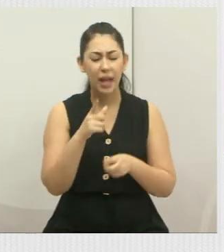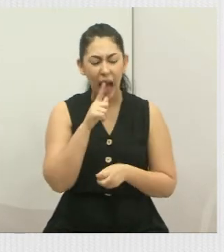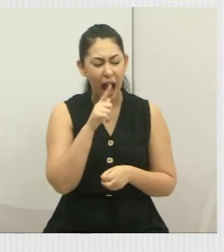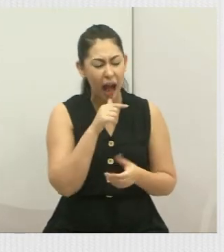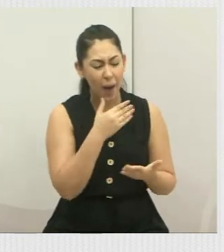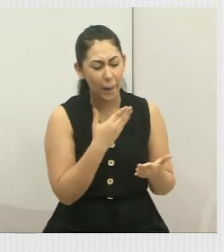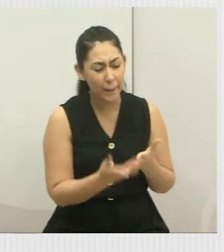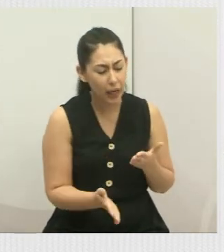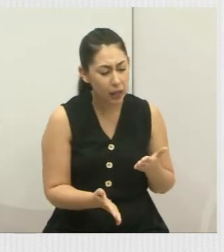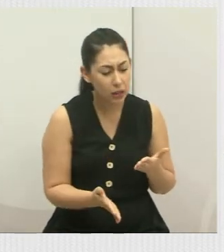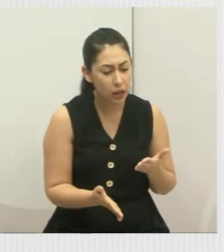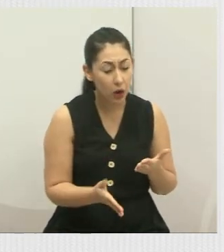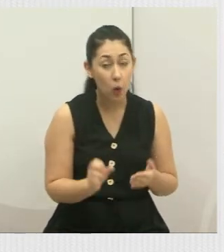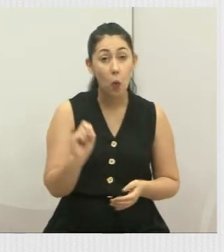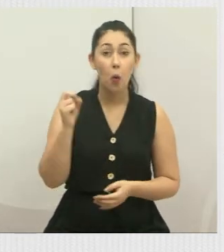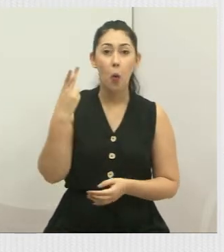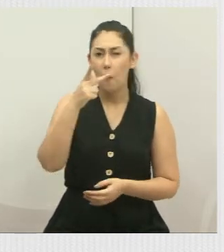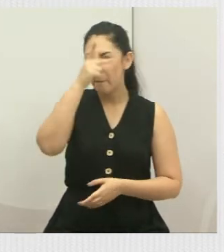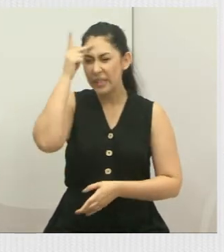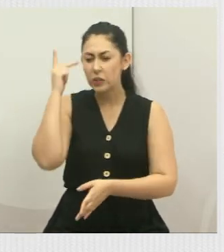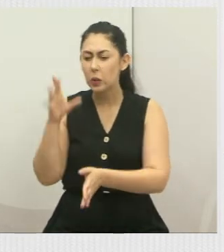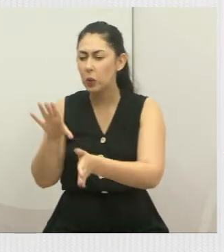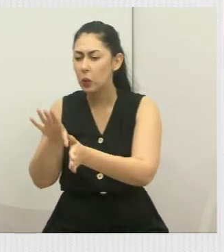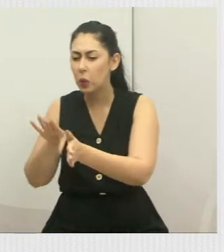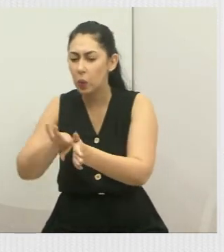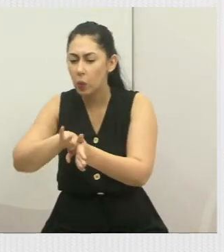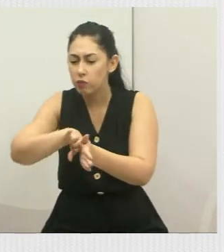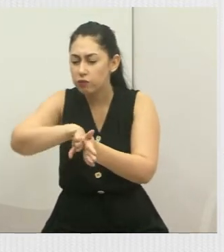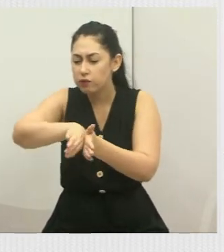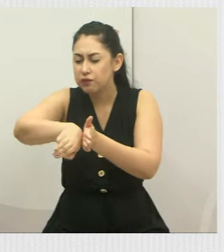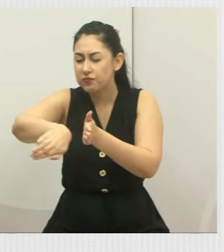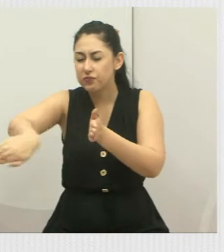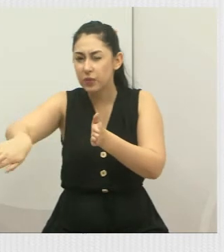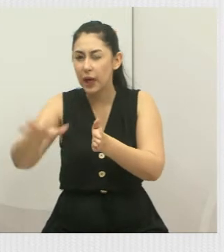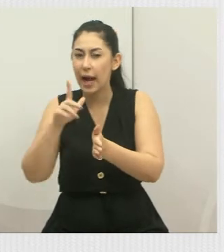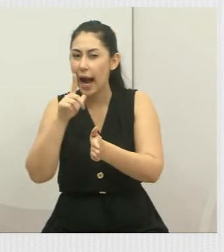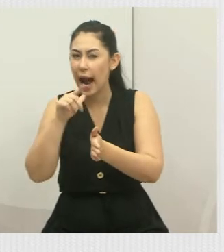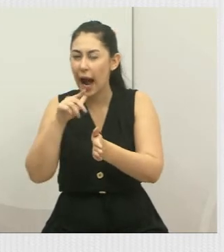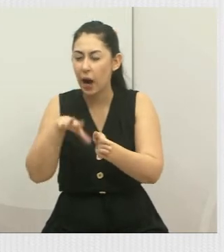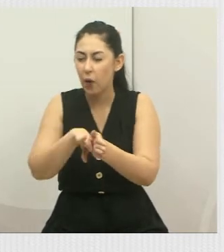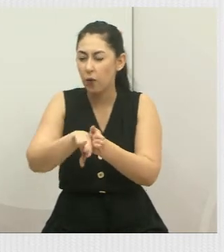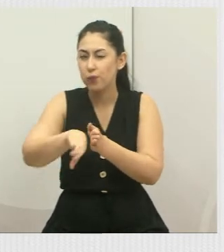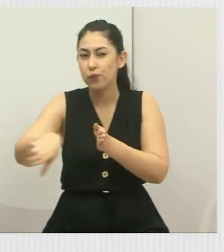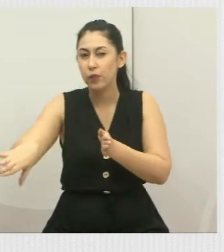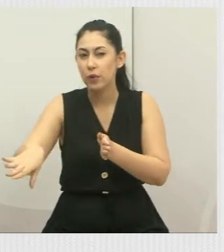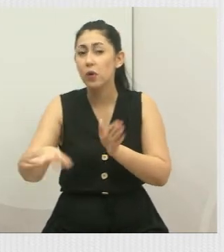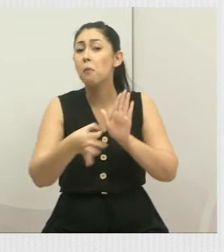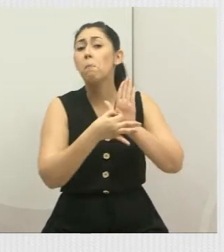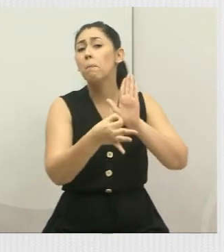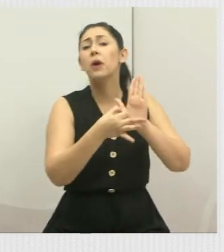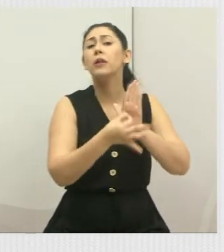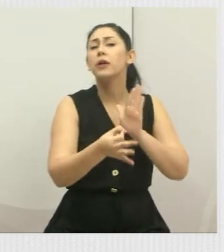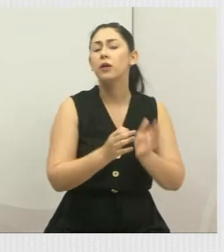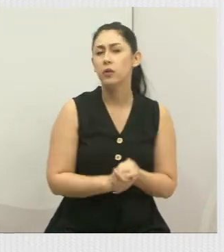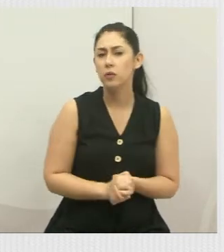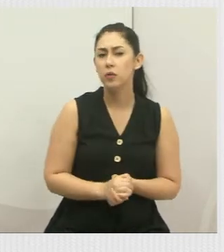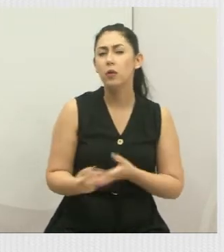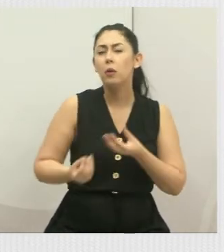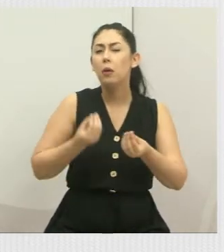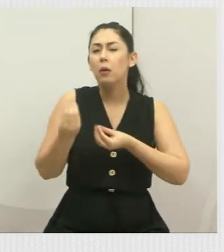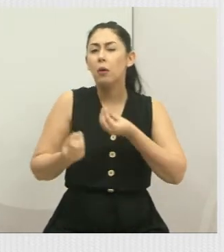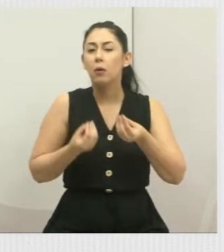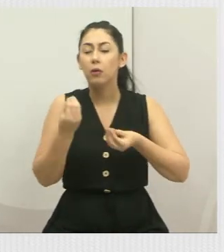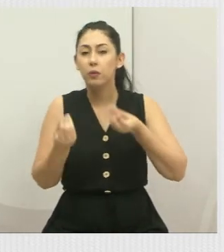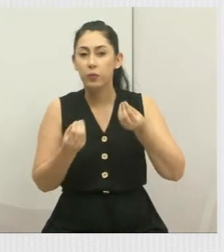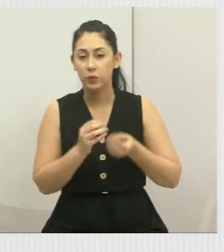água? Furto de água? Rompimento, vazamento? Qual é a sua opinião sobre isso? Como está,